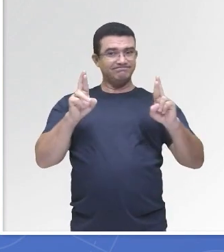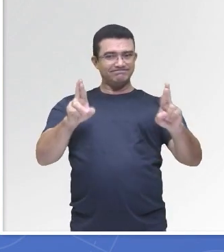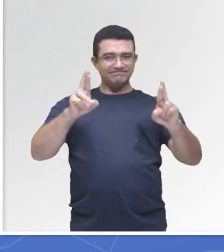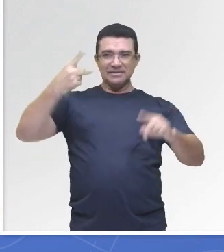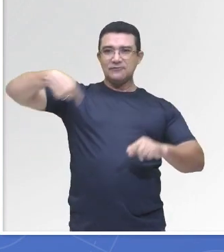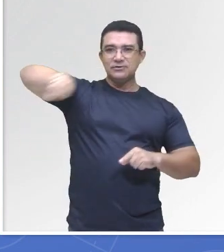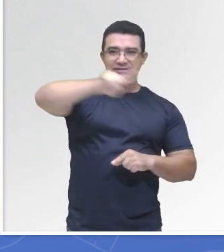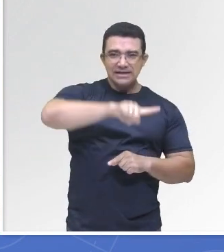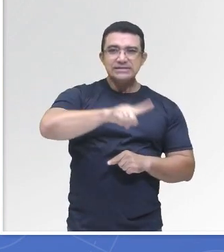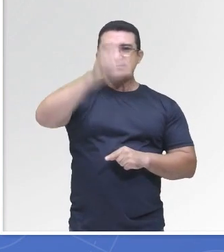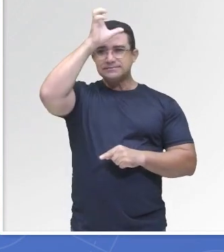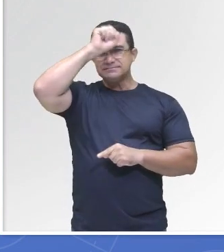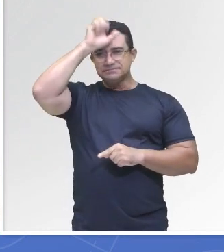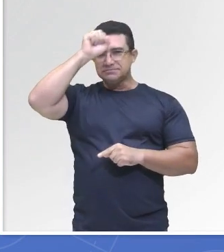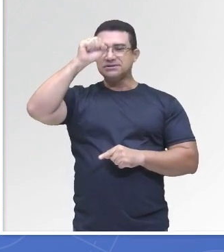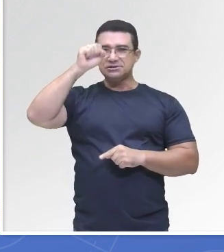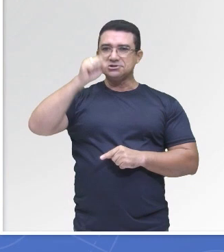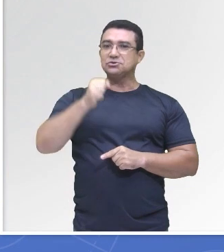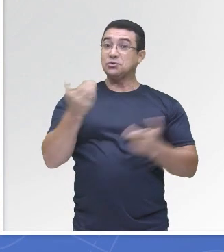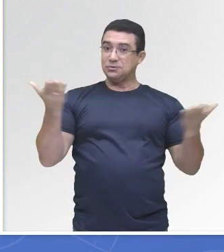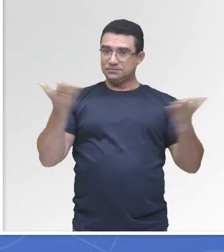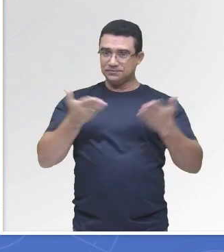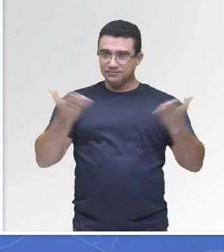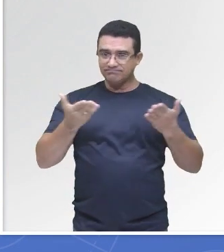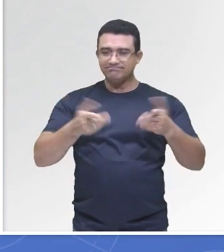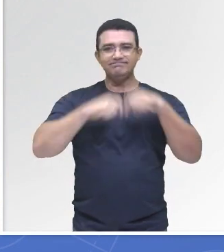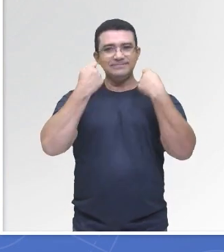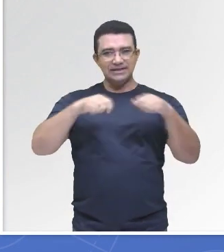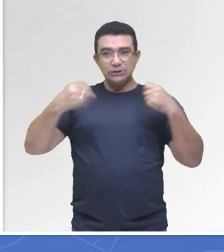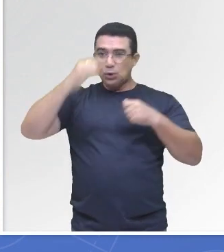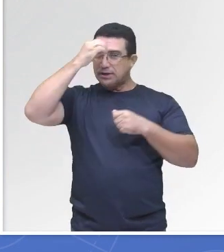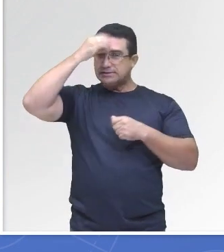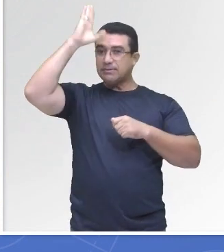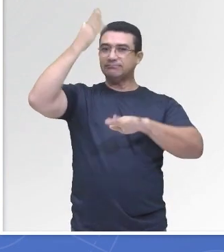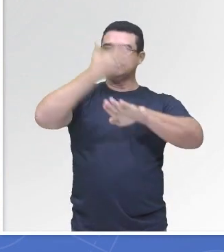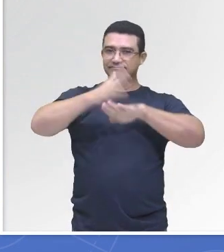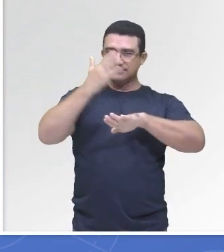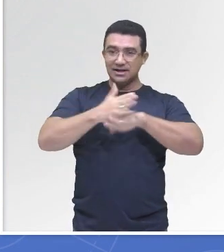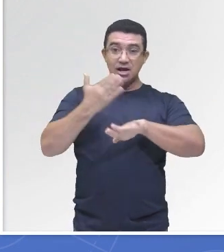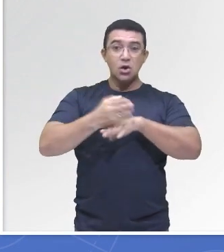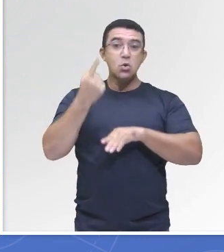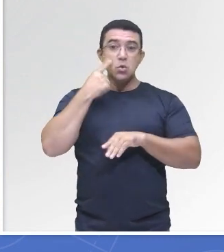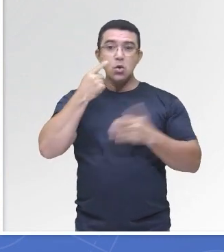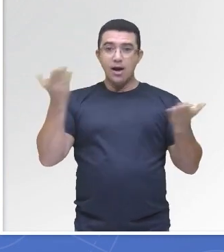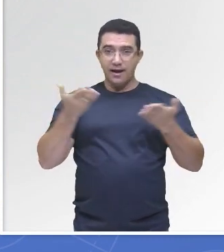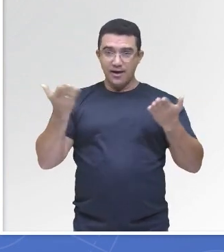bastante na nossa aula. Vamos colocar esse conhecimento em prática através da nossa DLI.